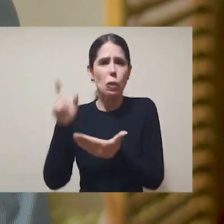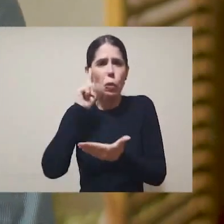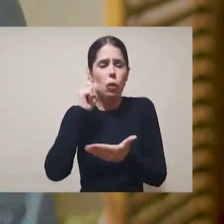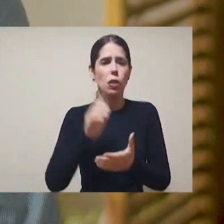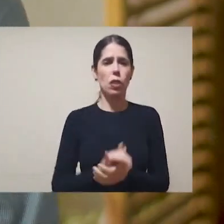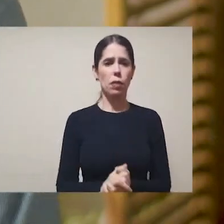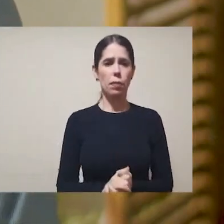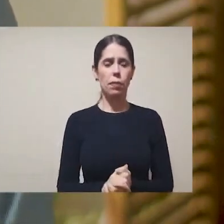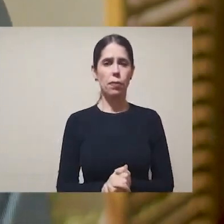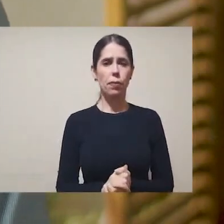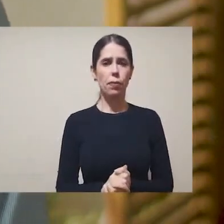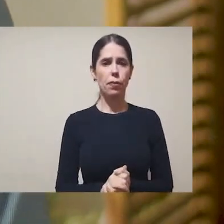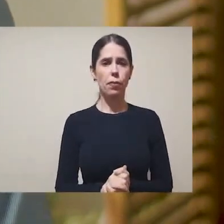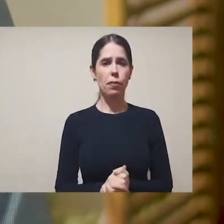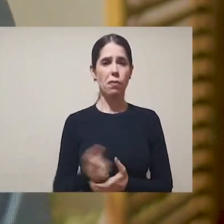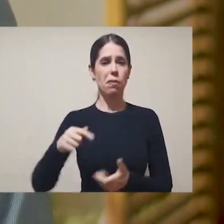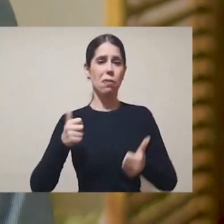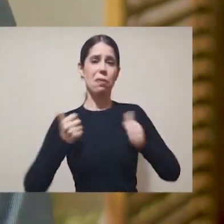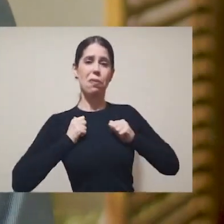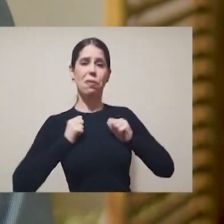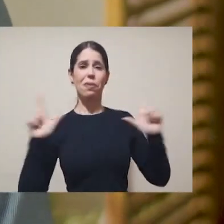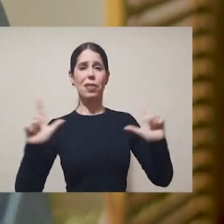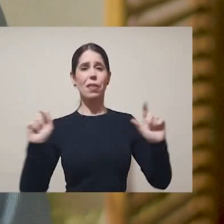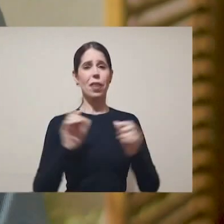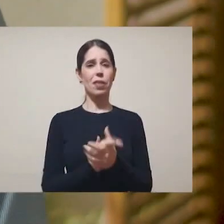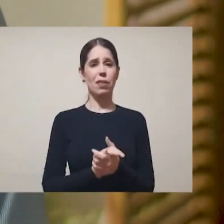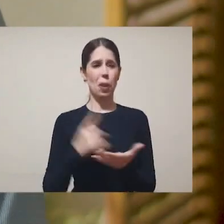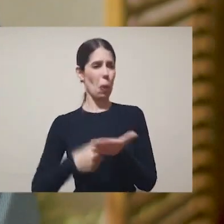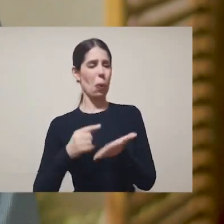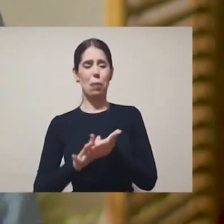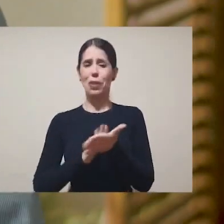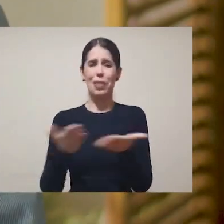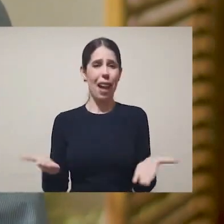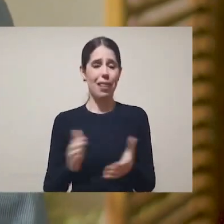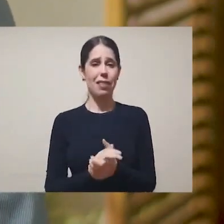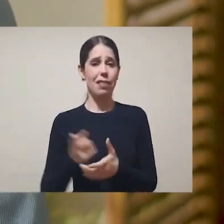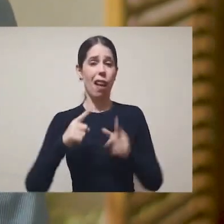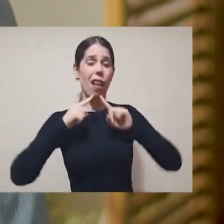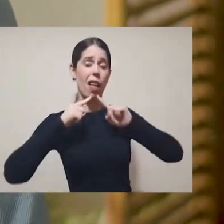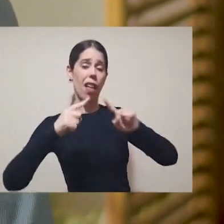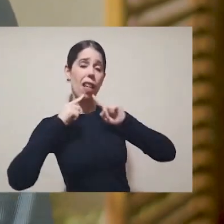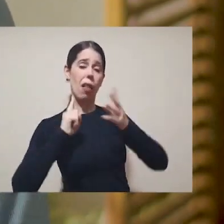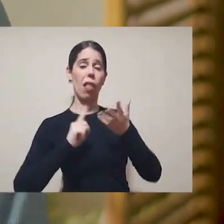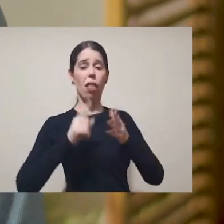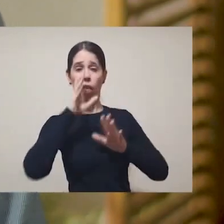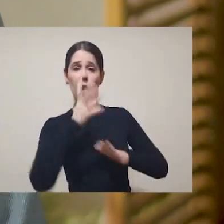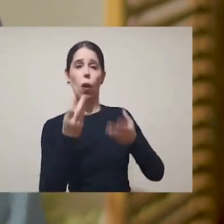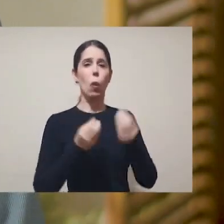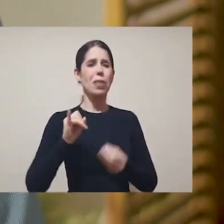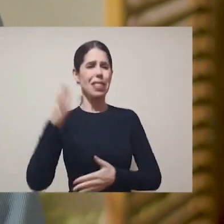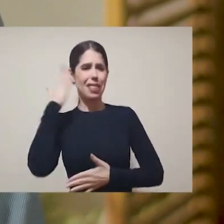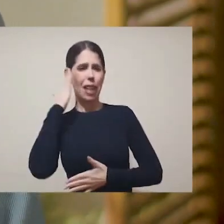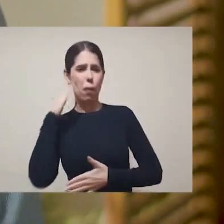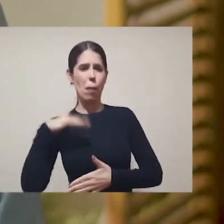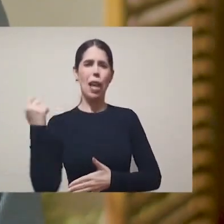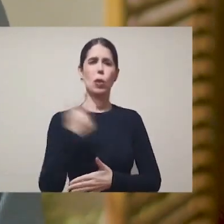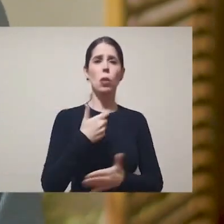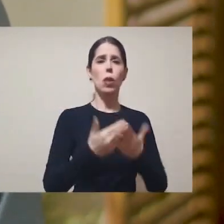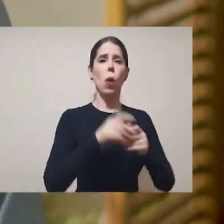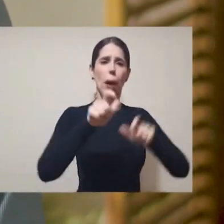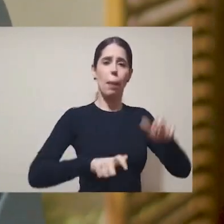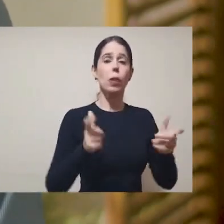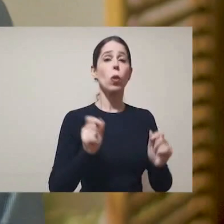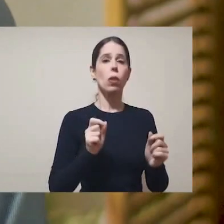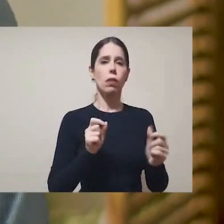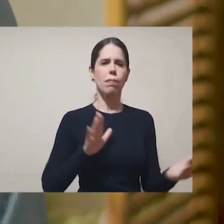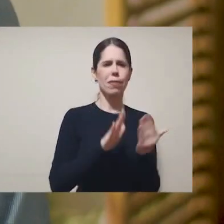com pessoas morrendo e negócios fechando todos os dias. No conforto da TV, sem compromisso algum, criticam